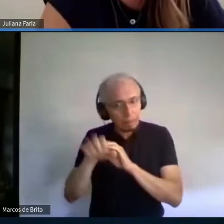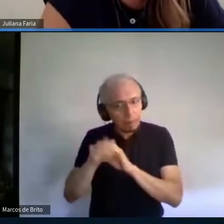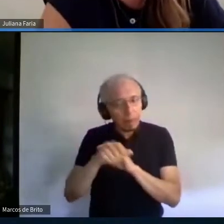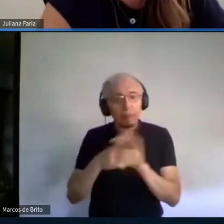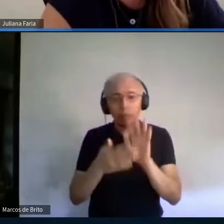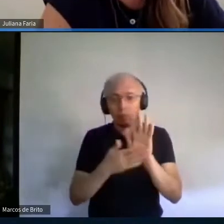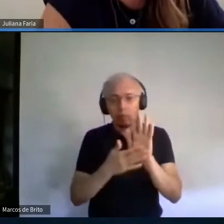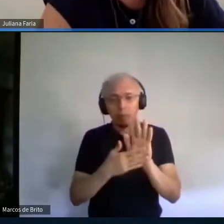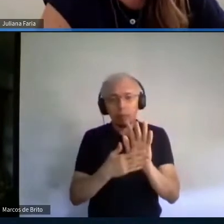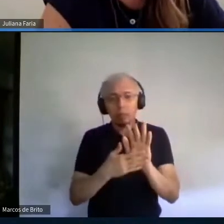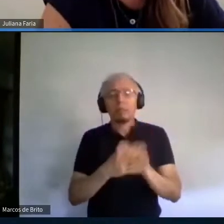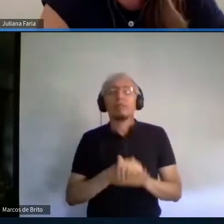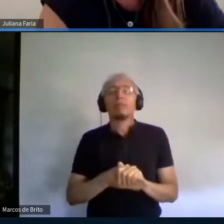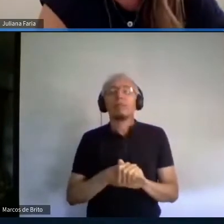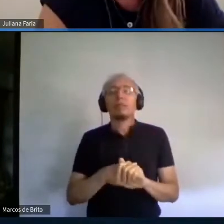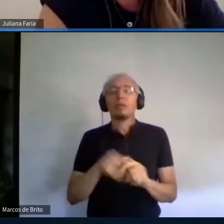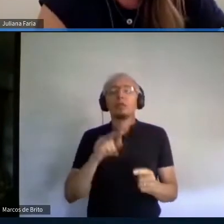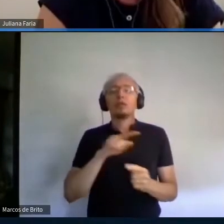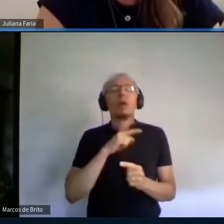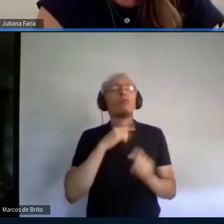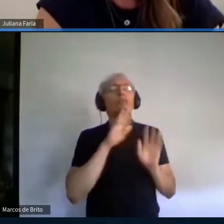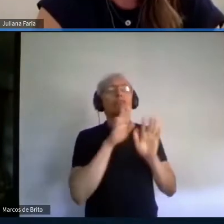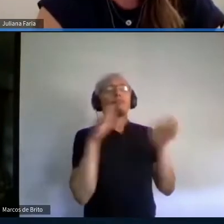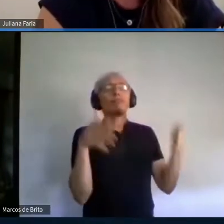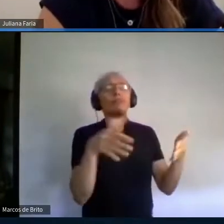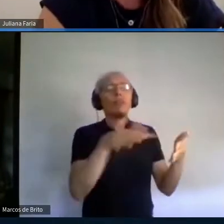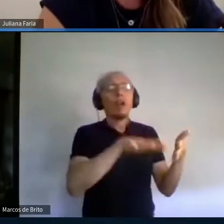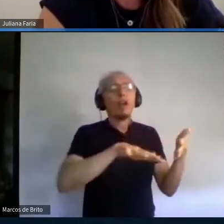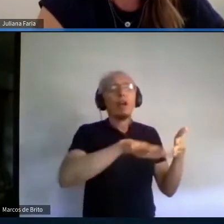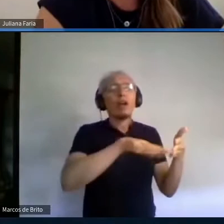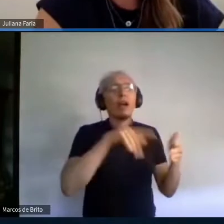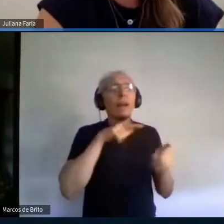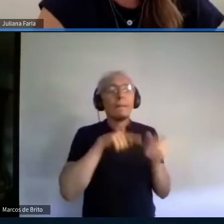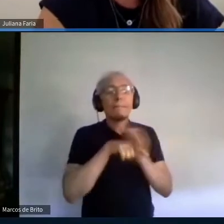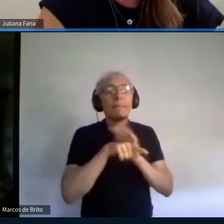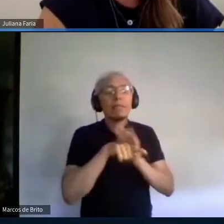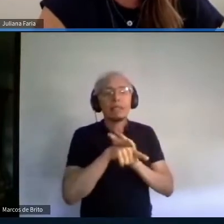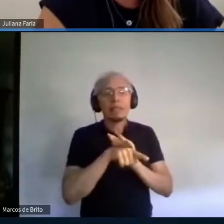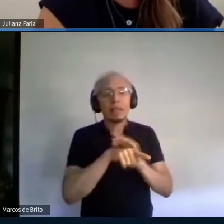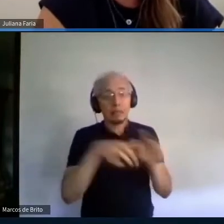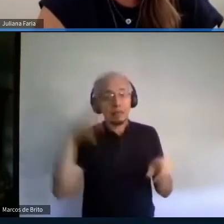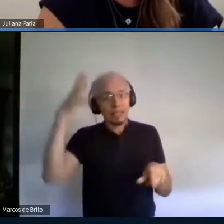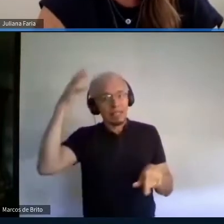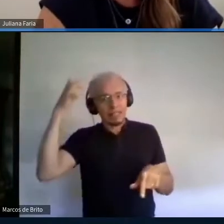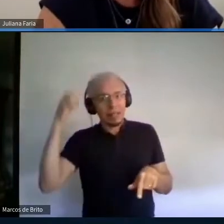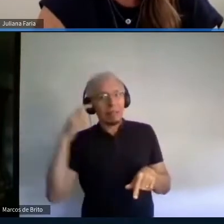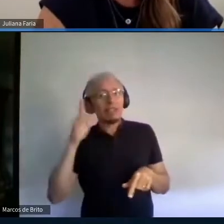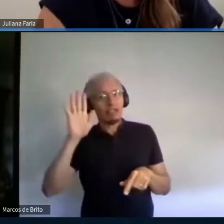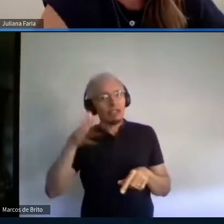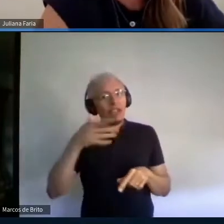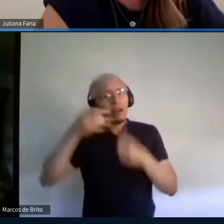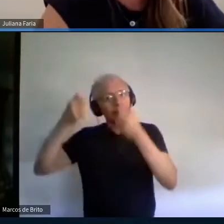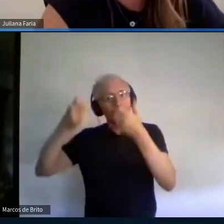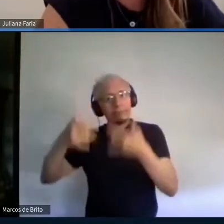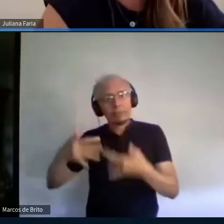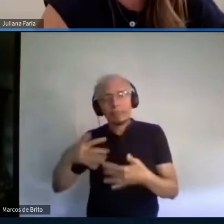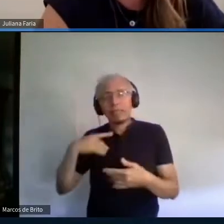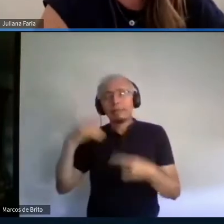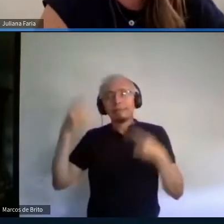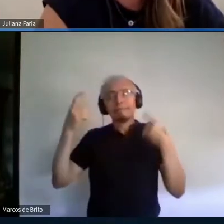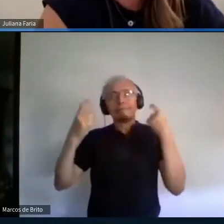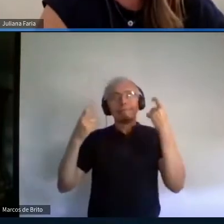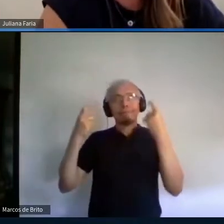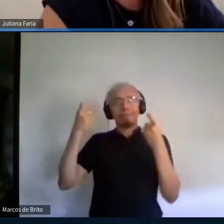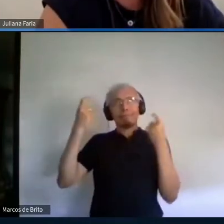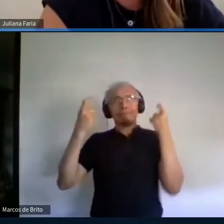né. Em certo. Relação ao seu objeto de estudo, a Sabine, ela comentou a preocupação dela